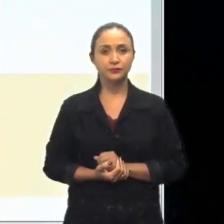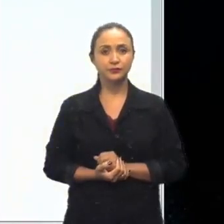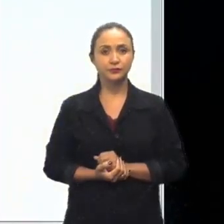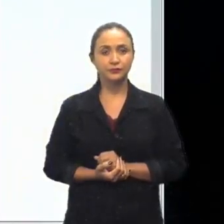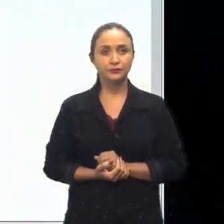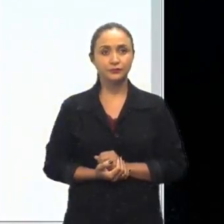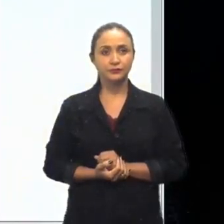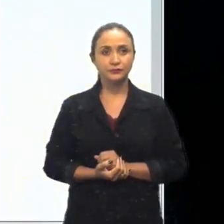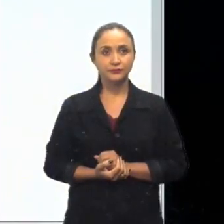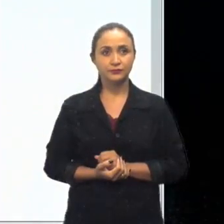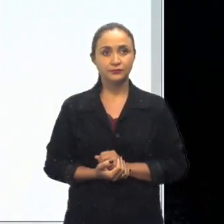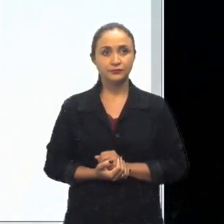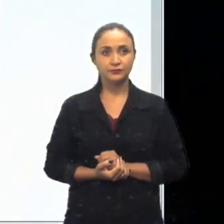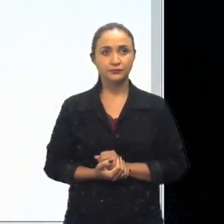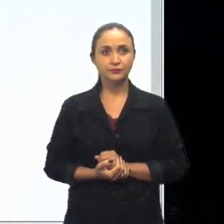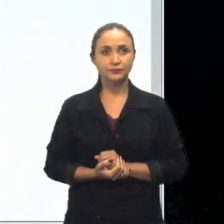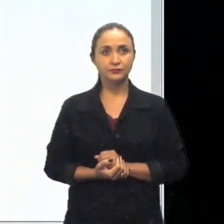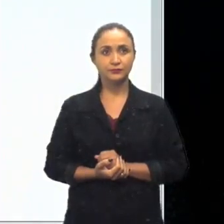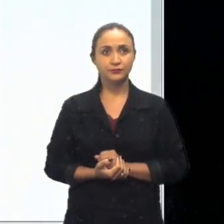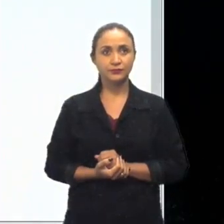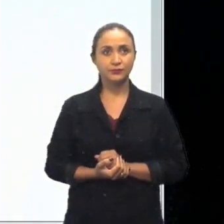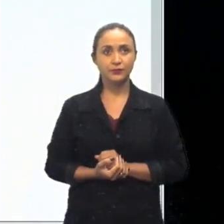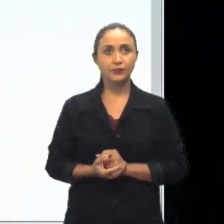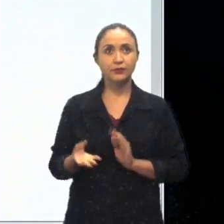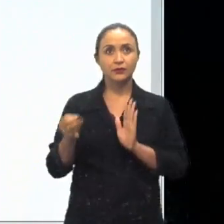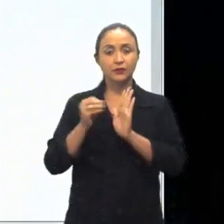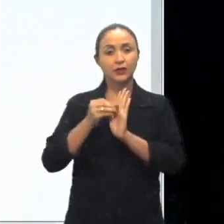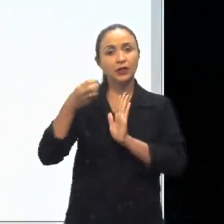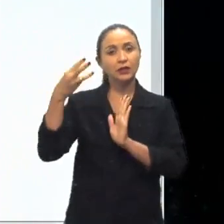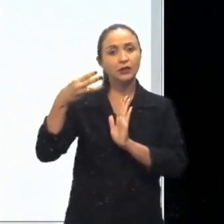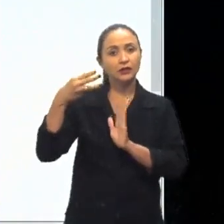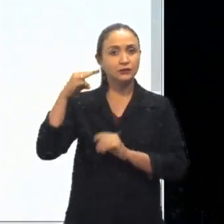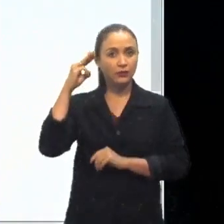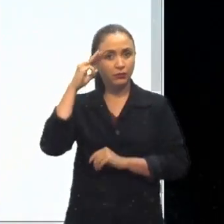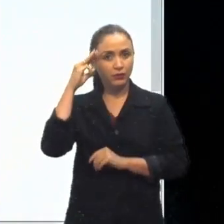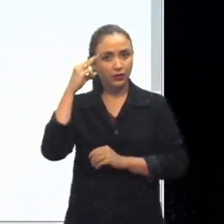aqui para o meu terceiro arquivo.